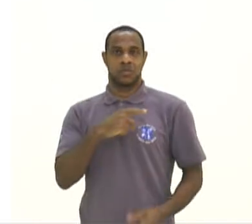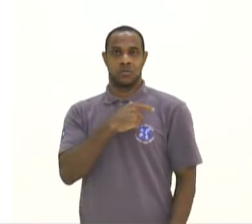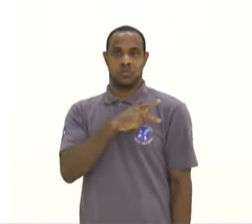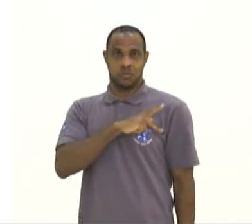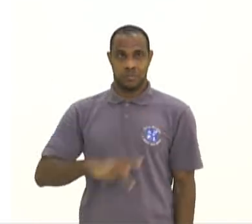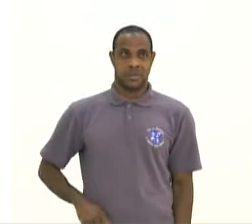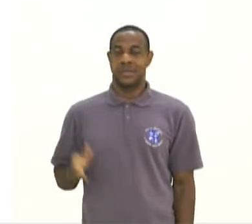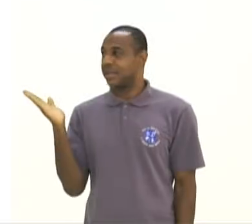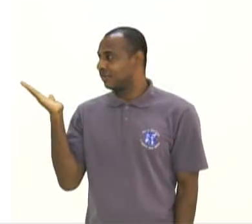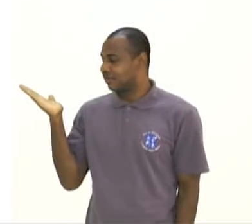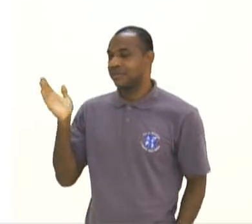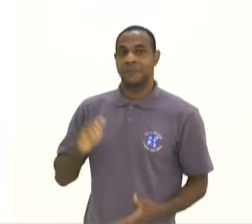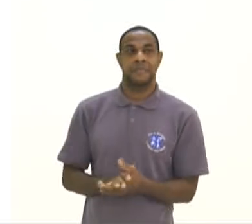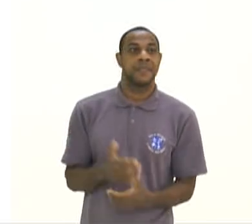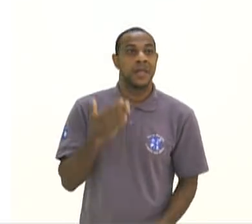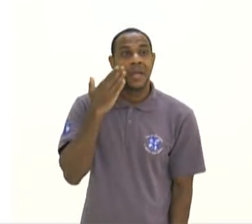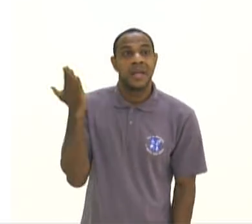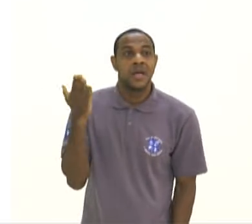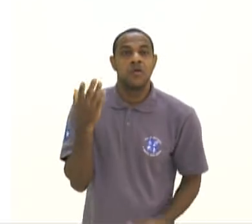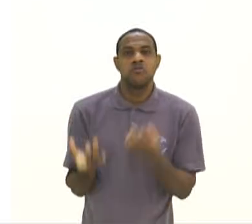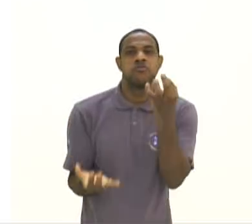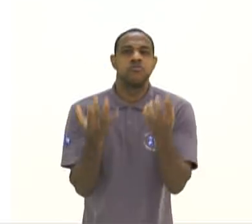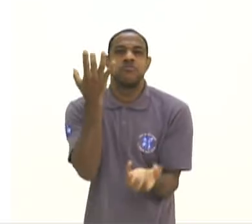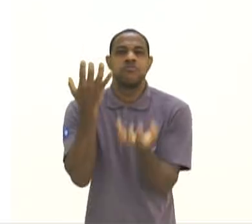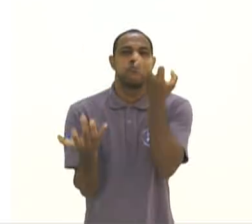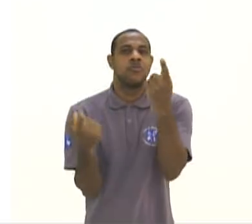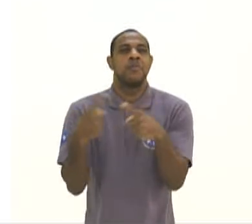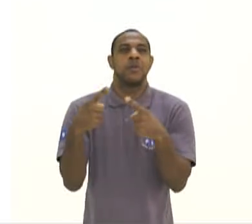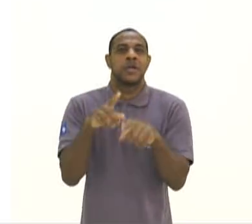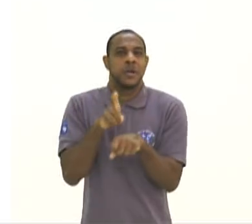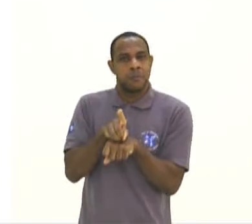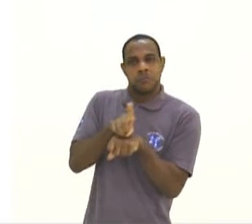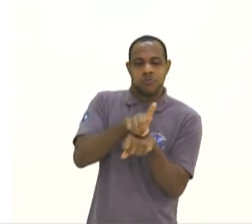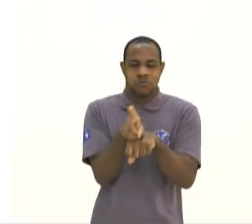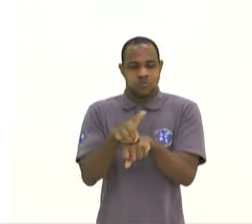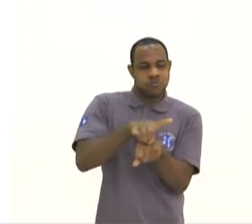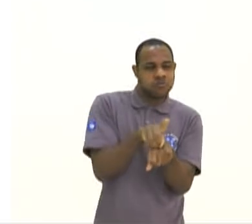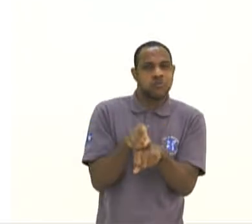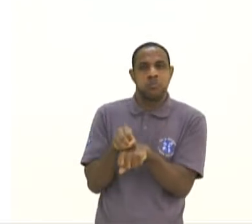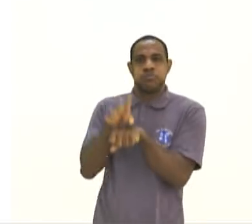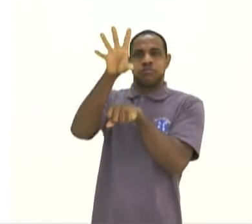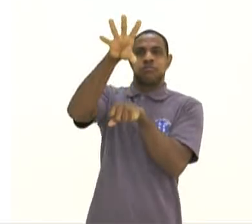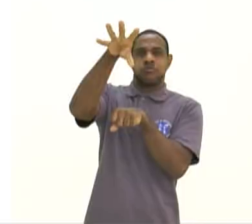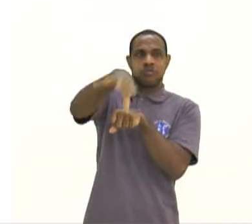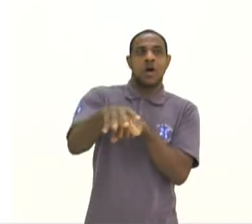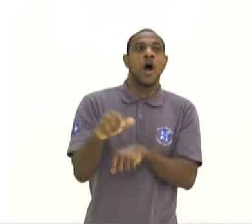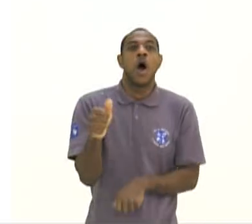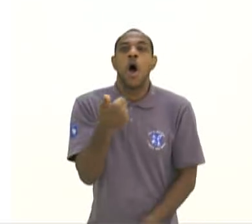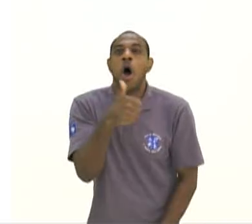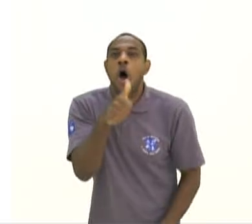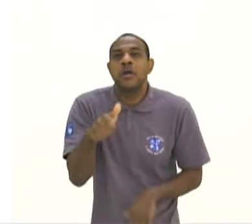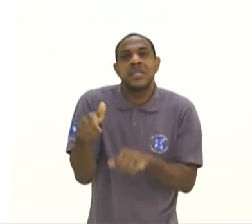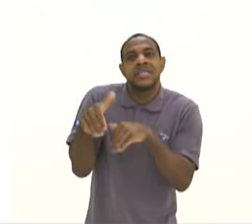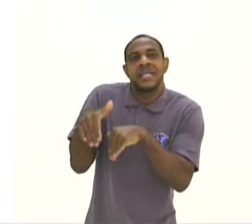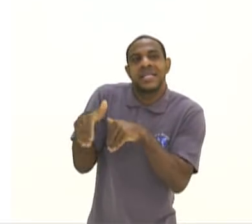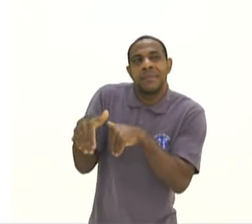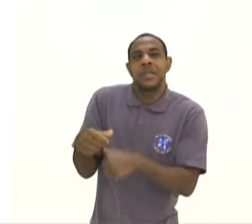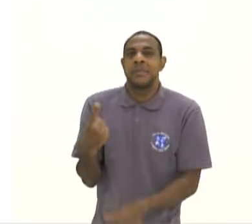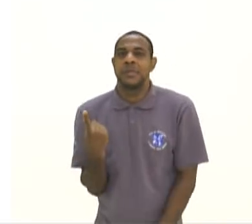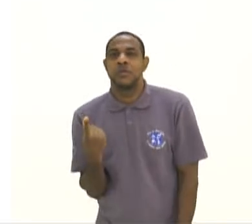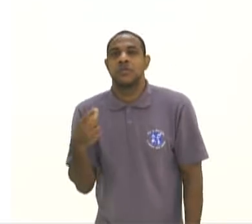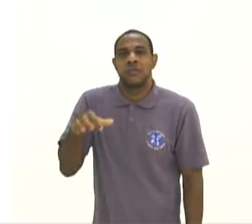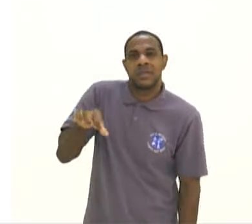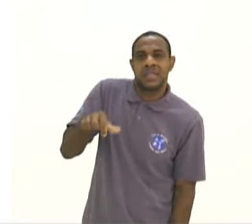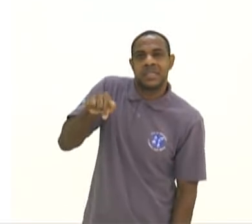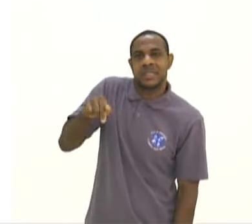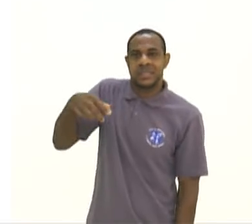Então, essa imagem está mostrando um incêndio no palácio, exatamente no dia 11 de setembro de